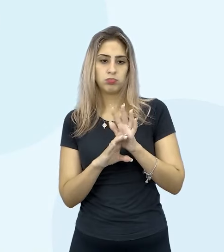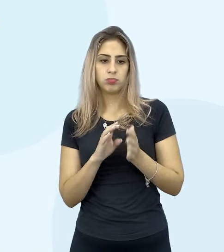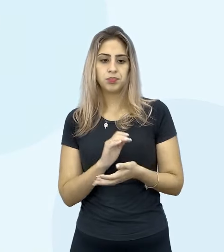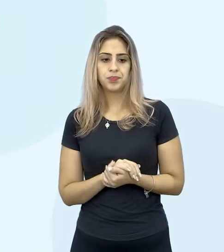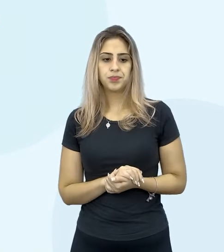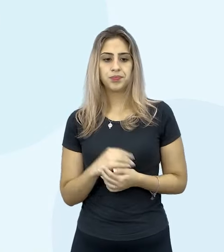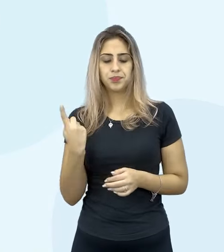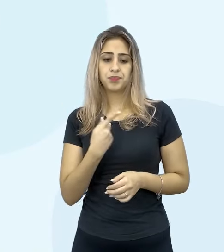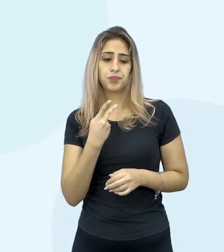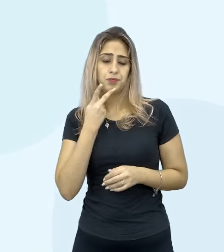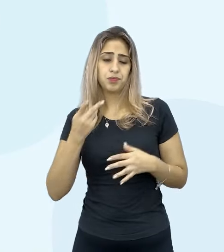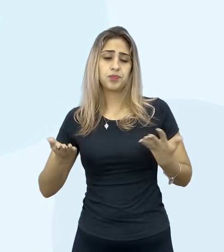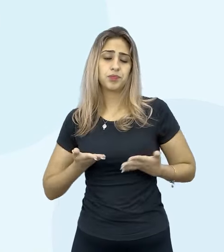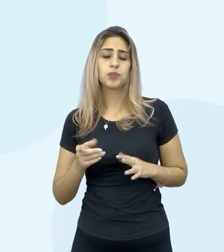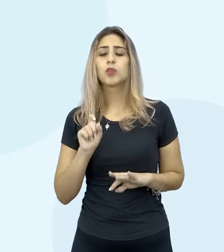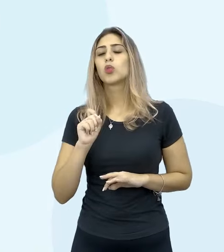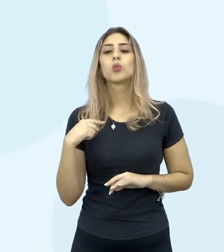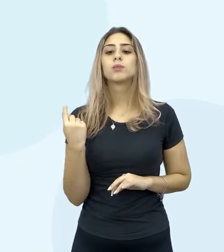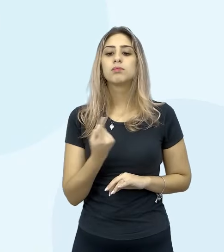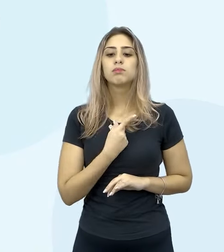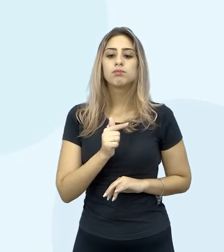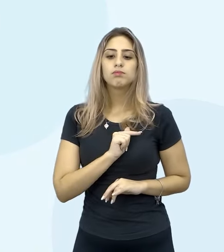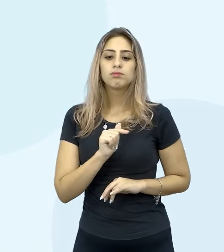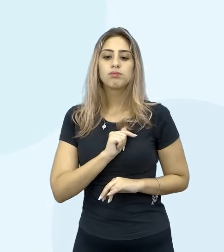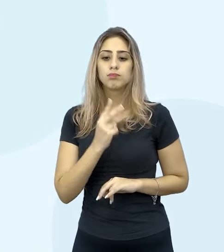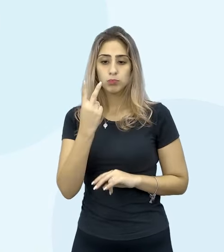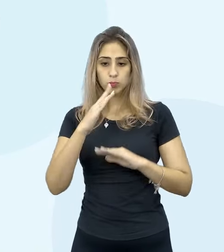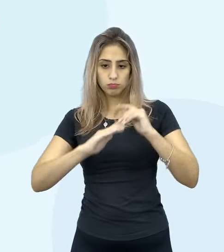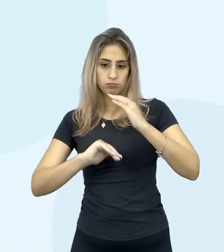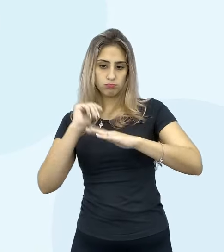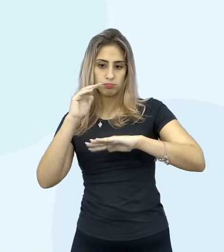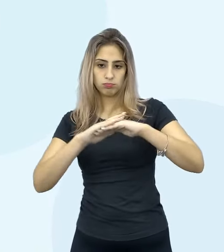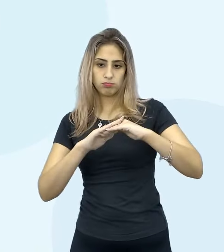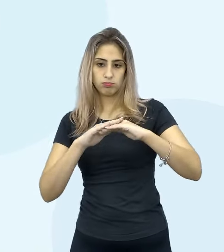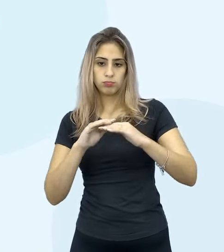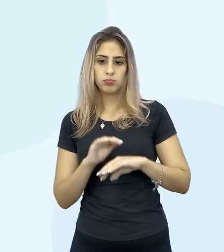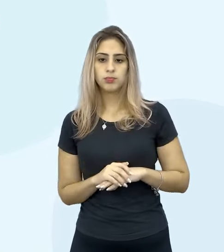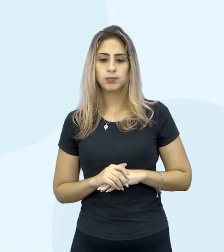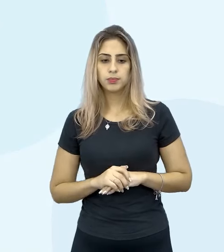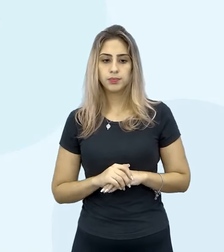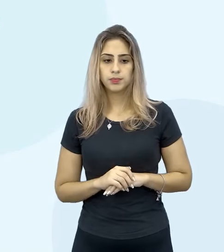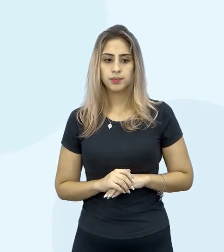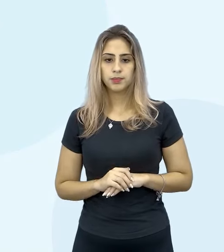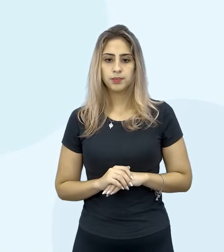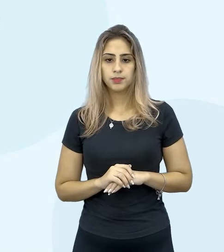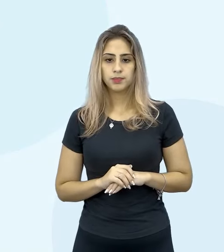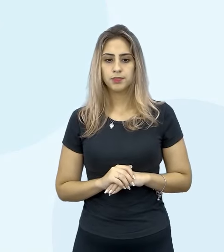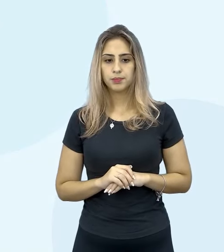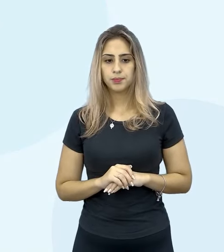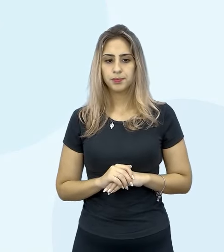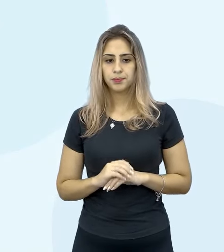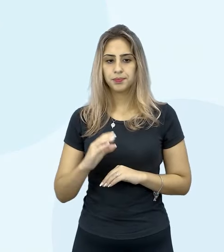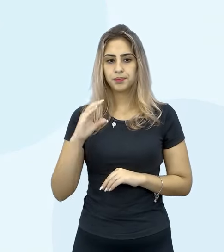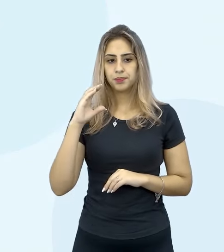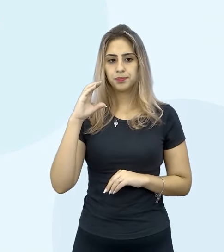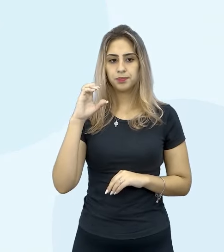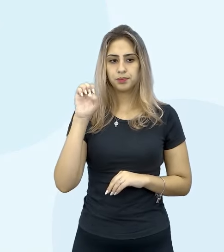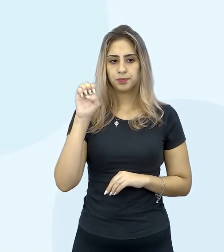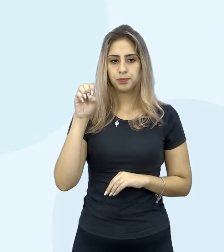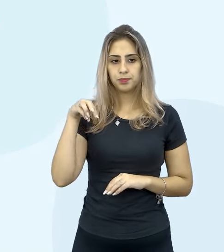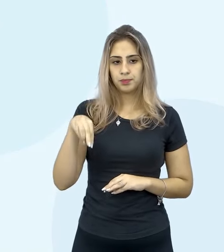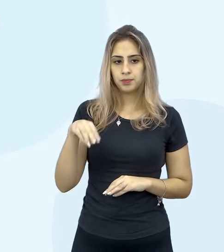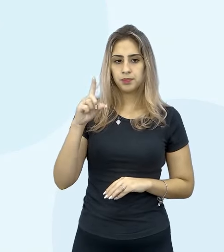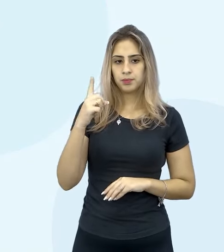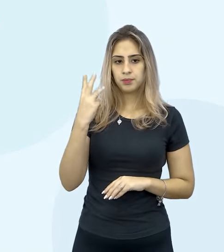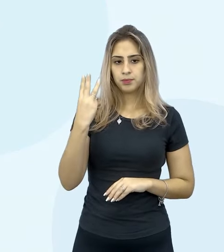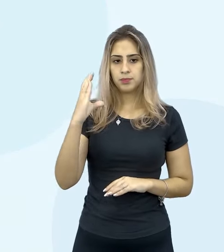hoje. Então, o que a gente são duas habilidades aí, né? A EM13 CNT 202,